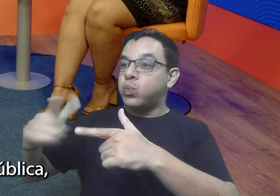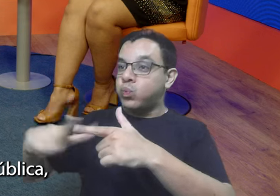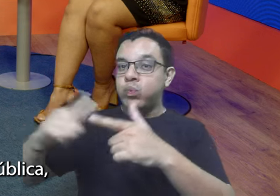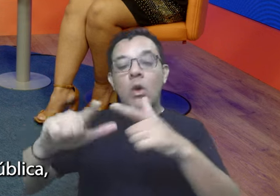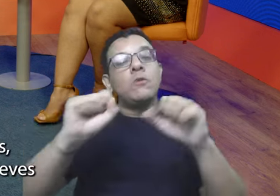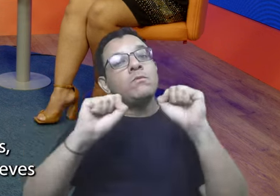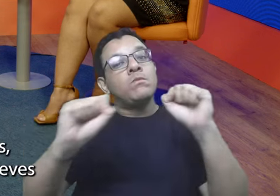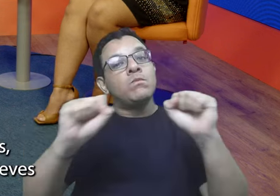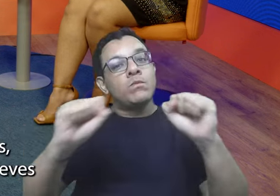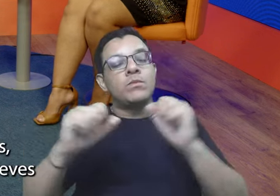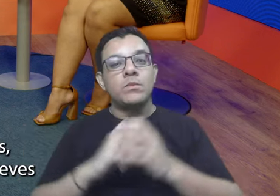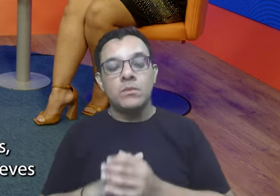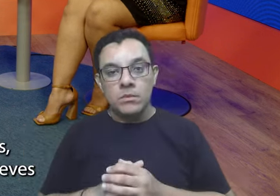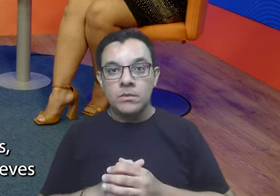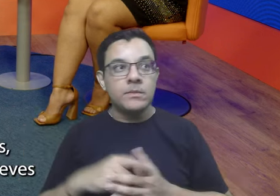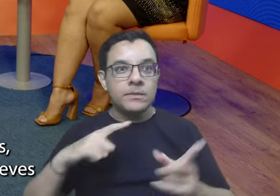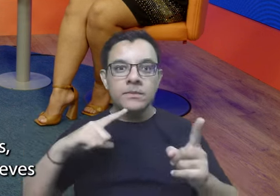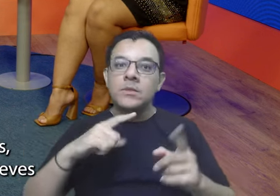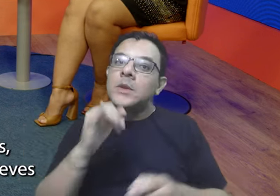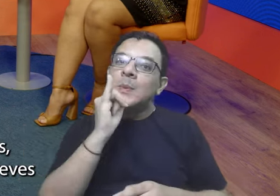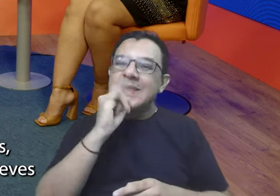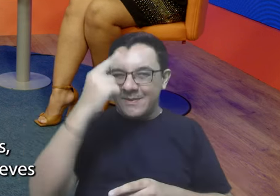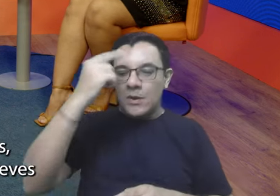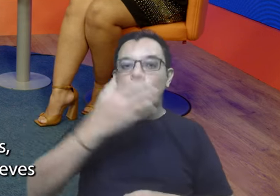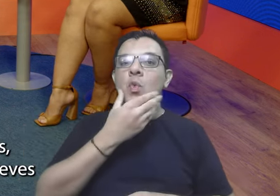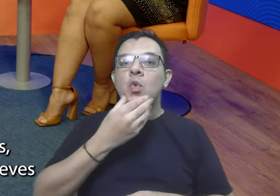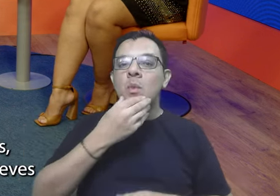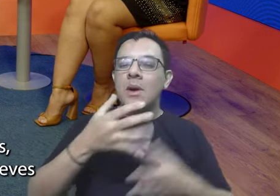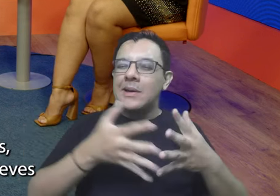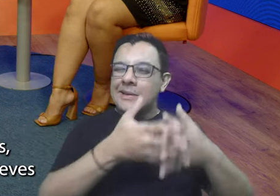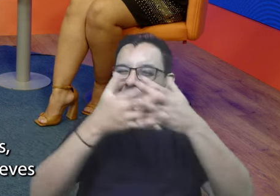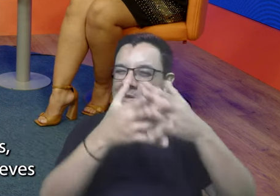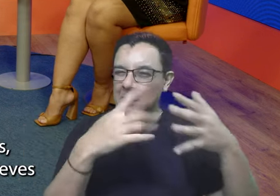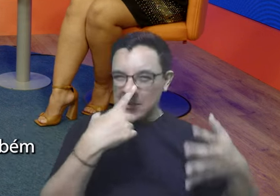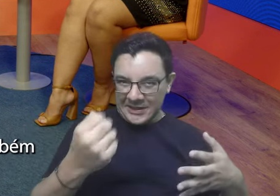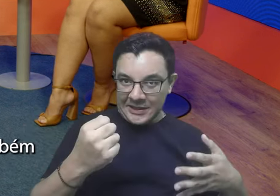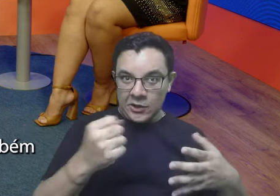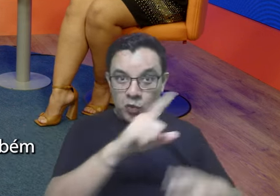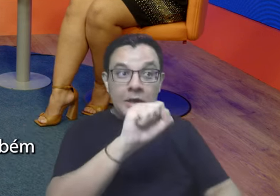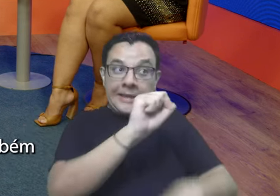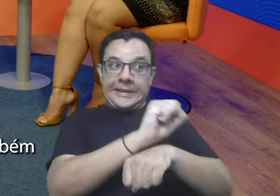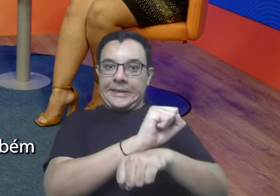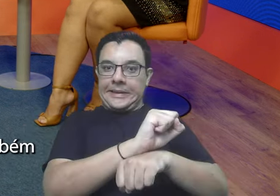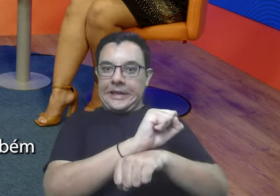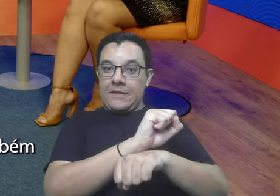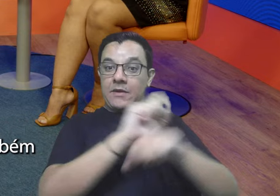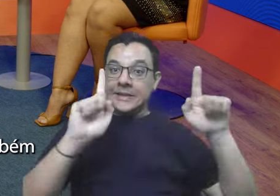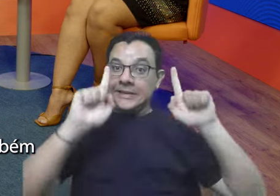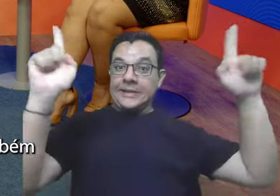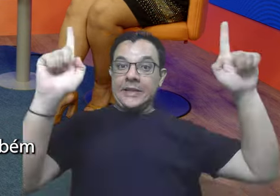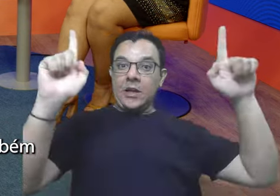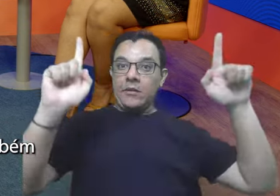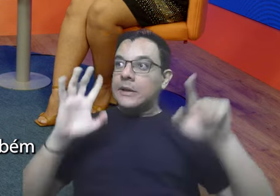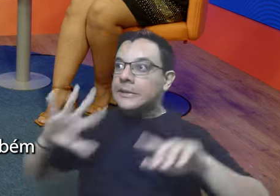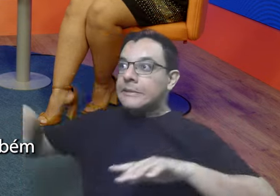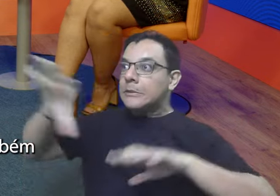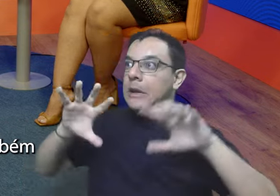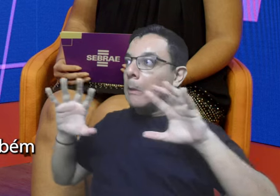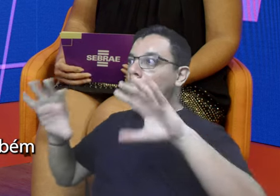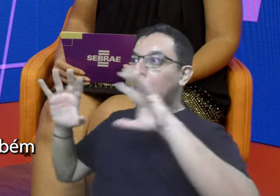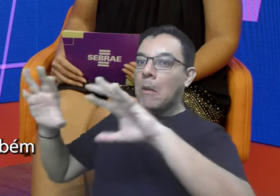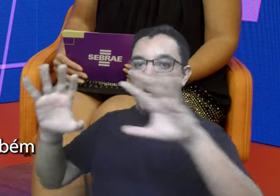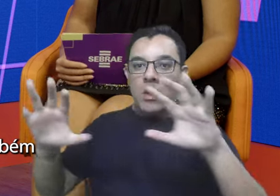problema de saúde pública quando tem crises dos garis por exemplo que eles tem greves o tanto que isso impacta também